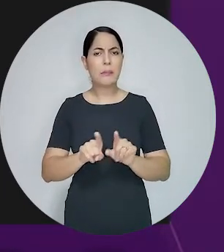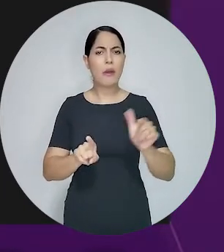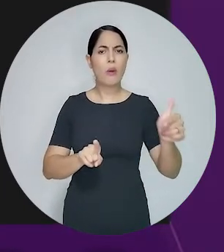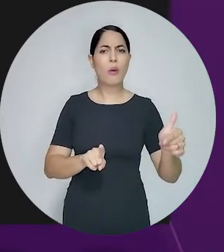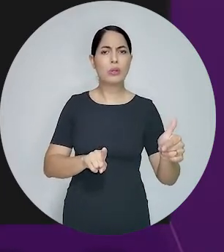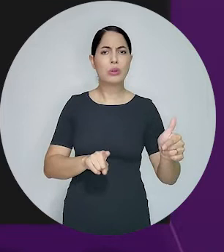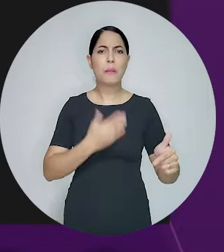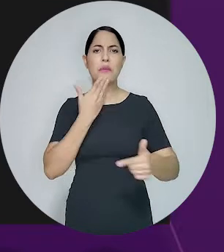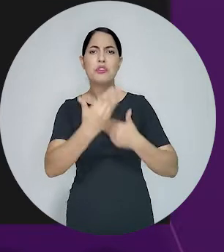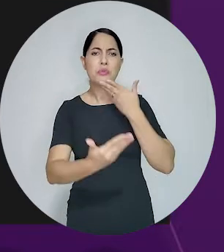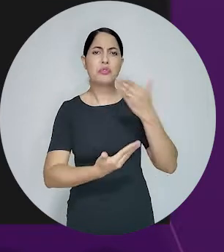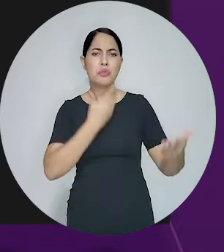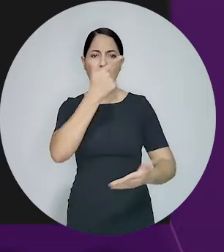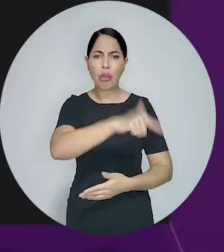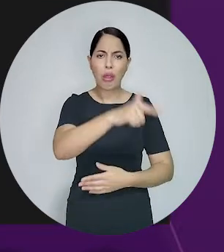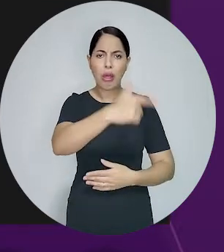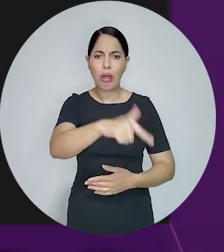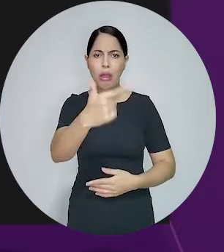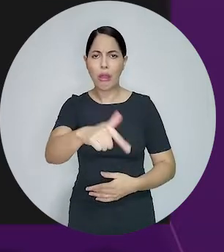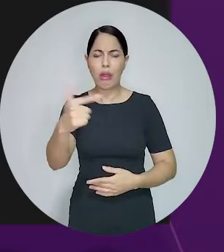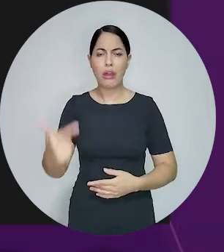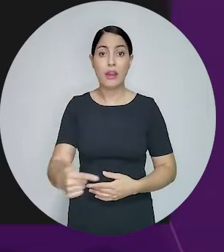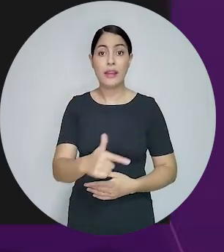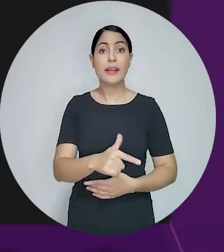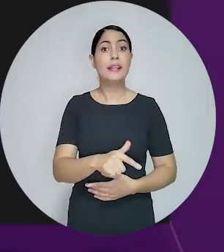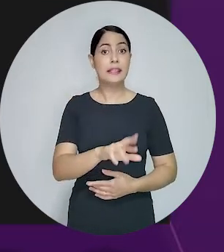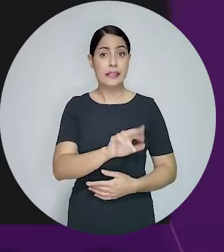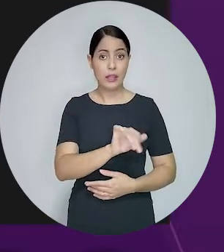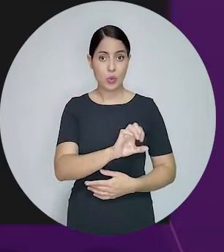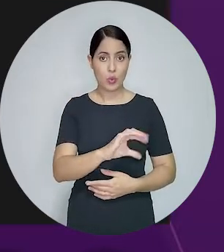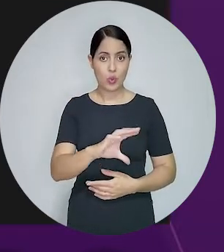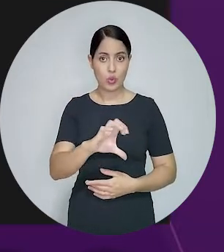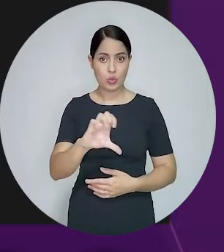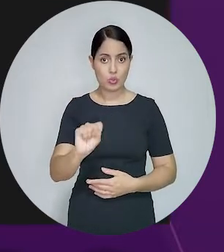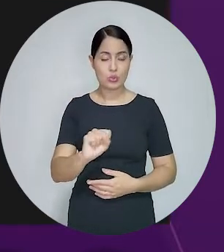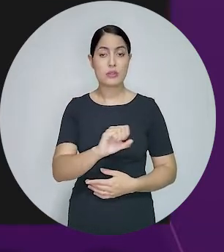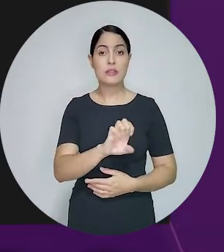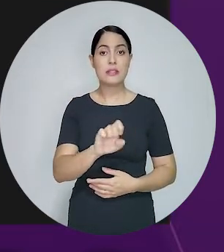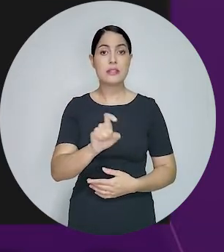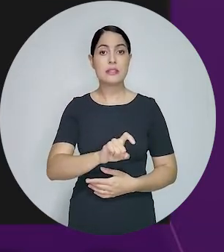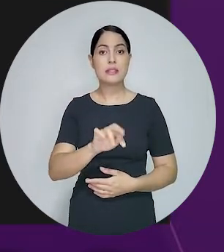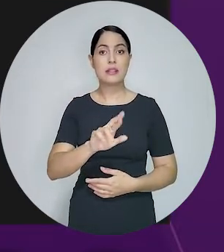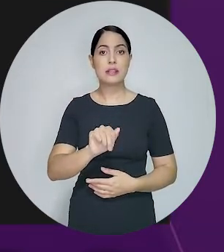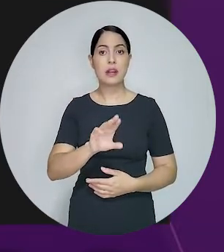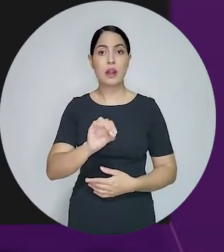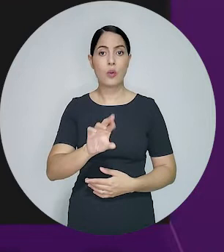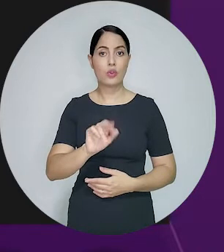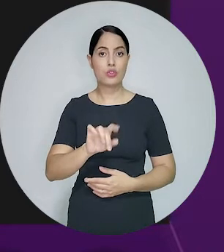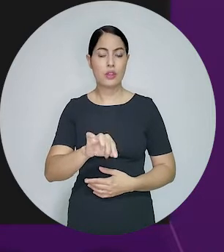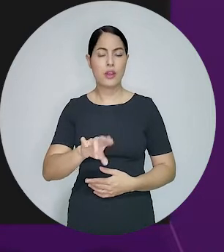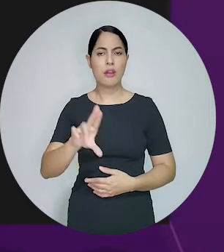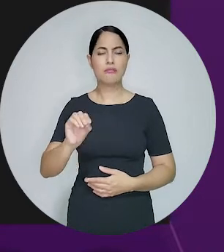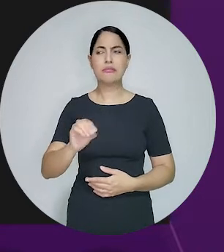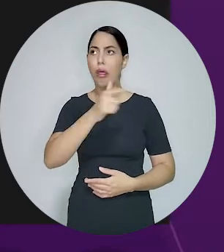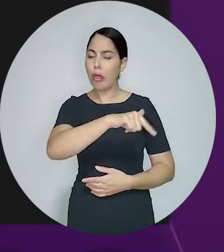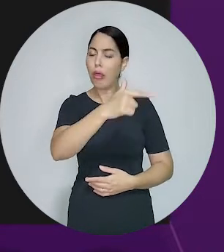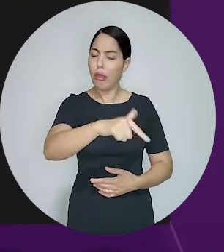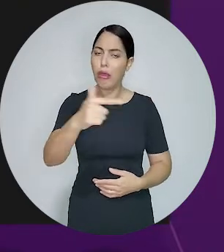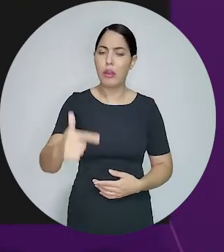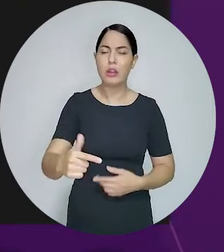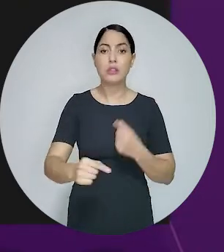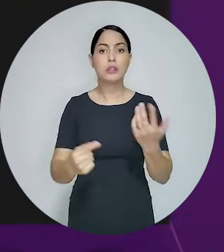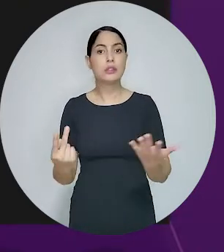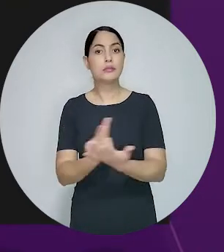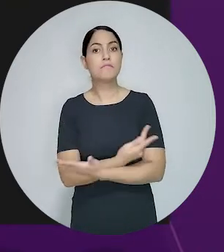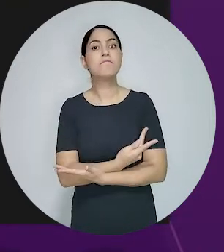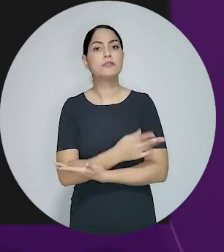recursos extraordinários e repetitivos, e lógico, quando a gente fala em recurso extraordinário e repetitivo, há um amálgama, né, com a própria repercussão